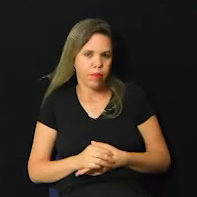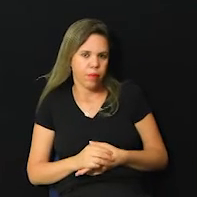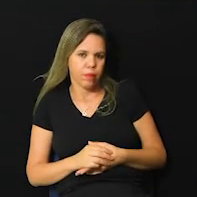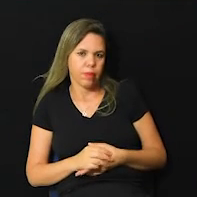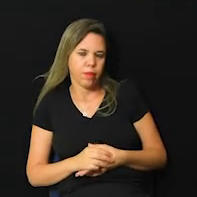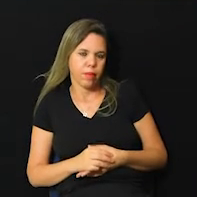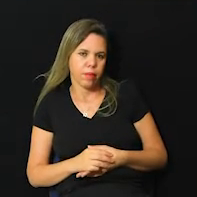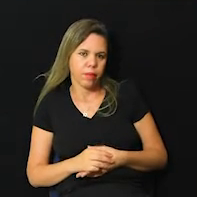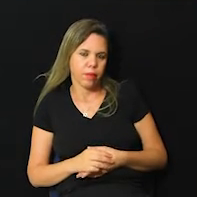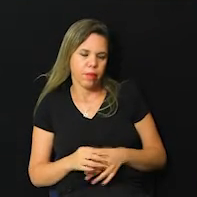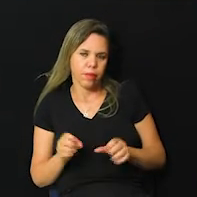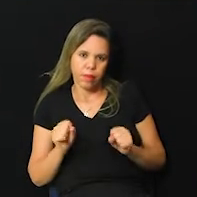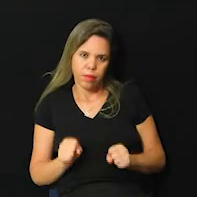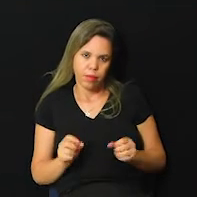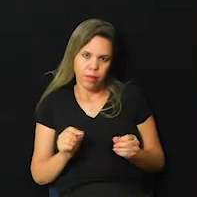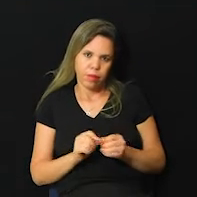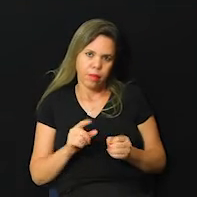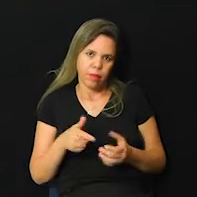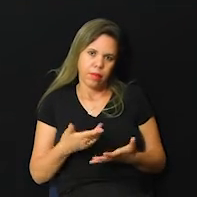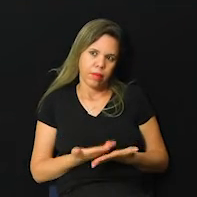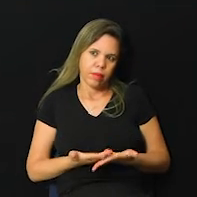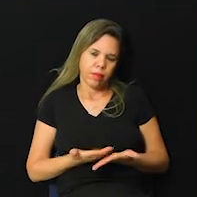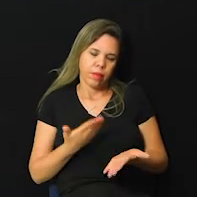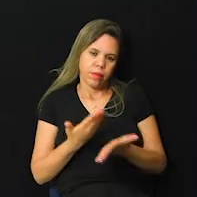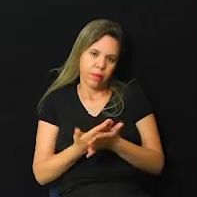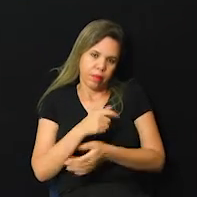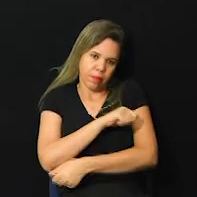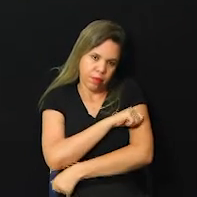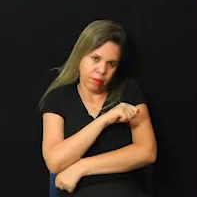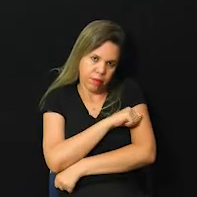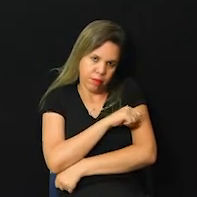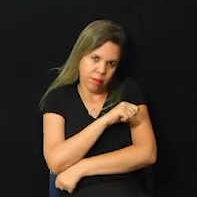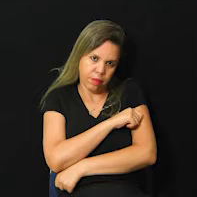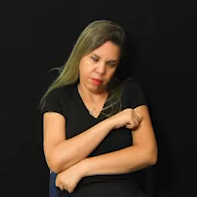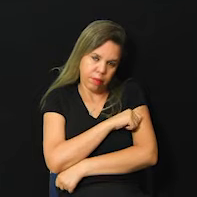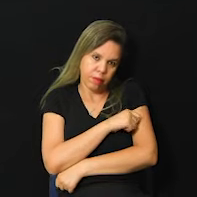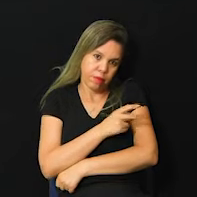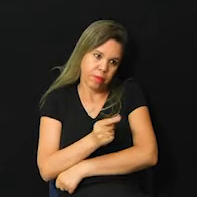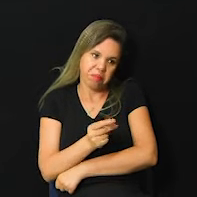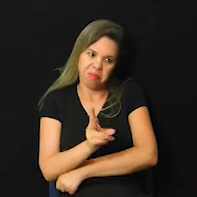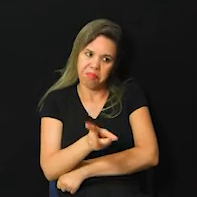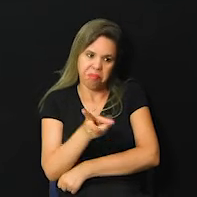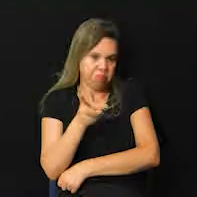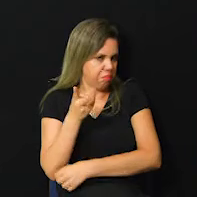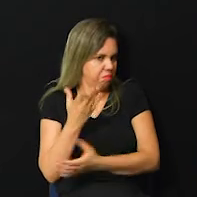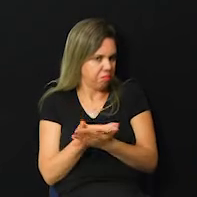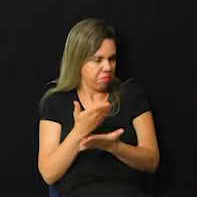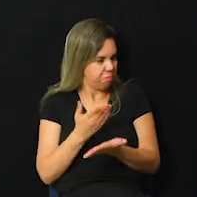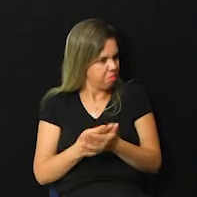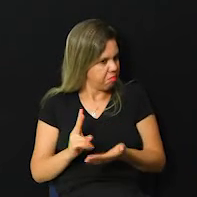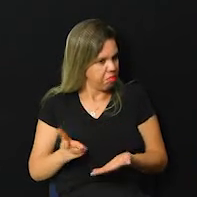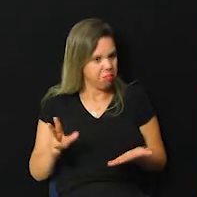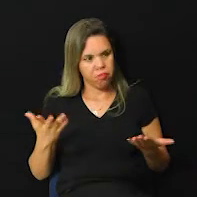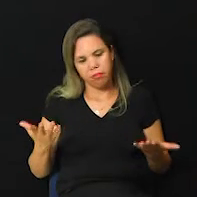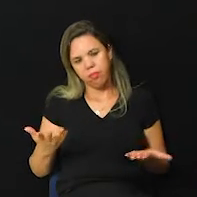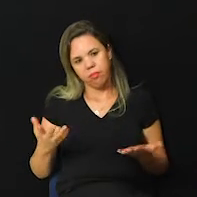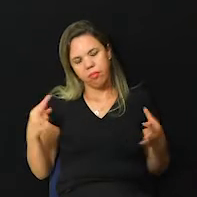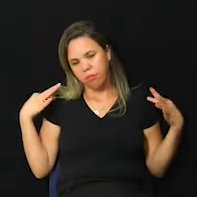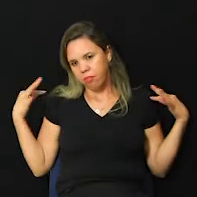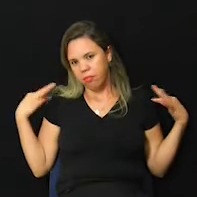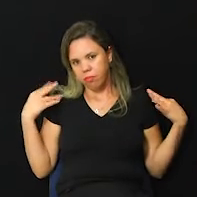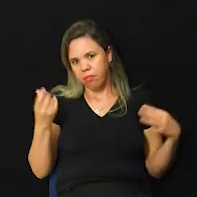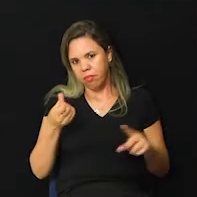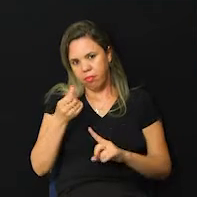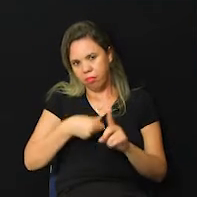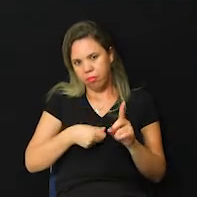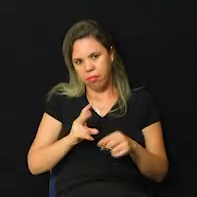ir e aí a gente pode fazer isso com estudante você fica enquanto você estuda Você pode ficar aqui em